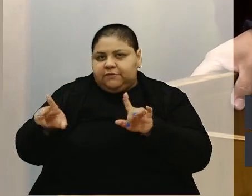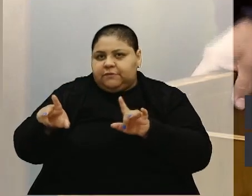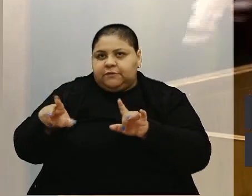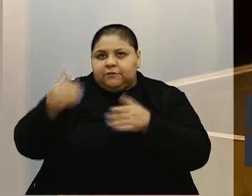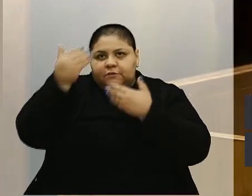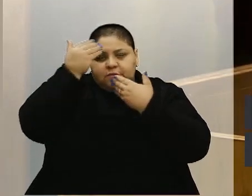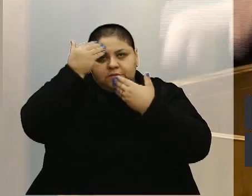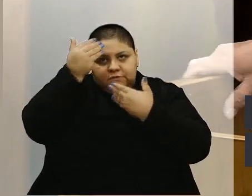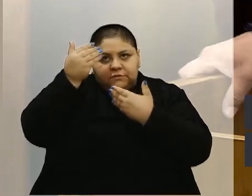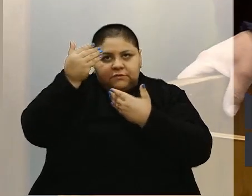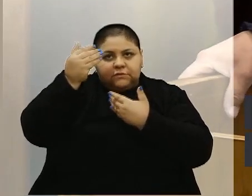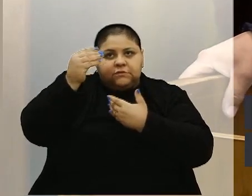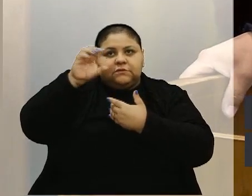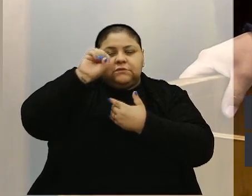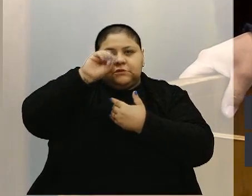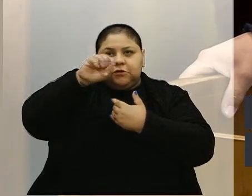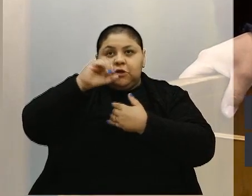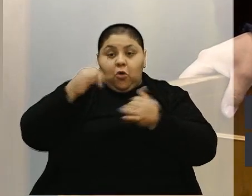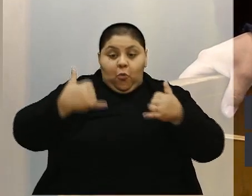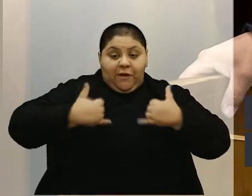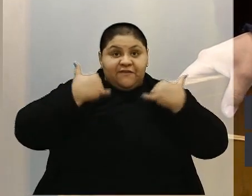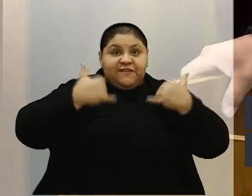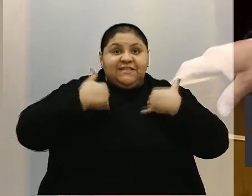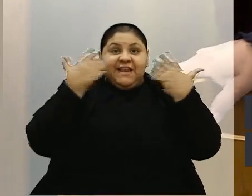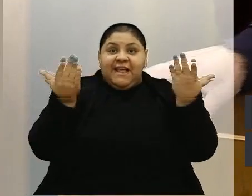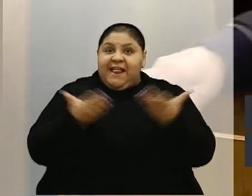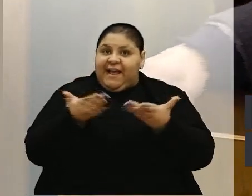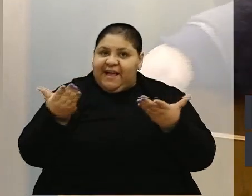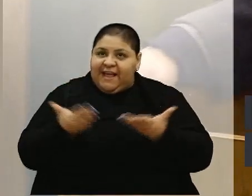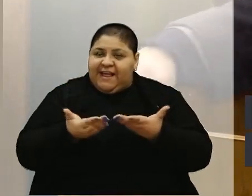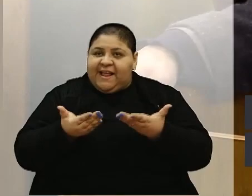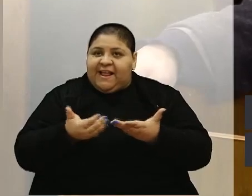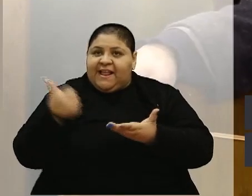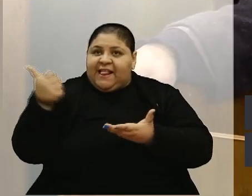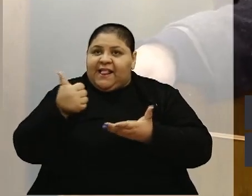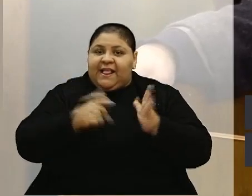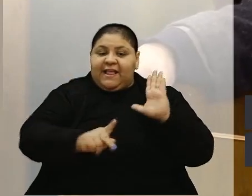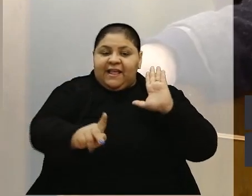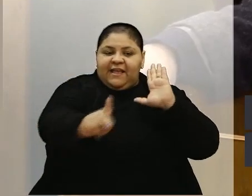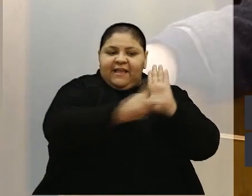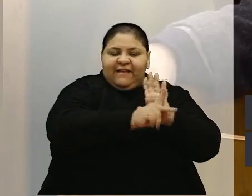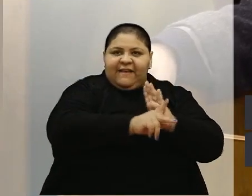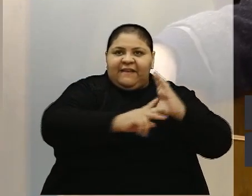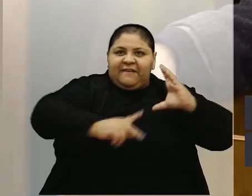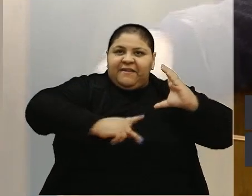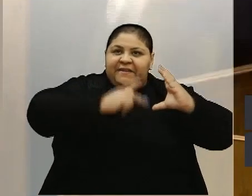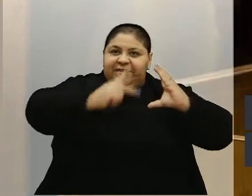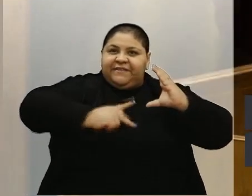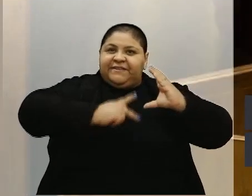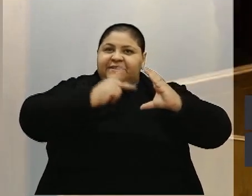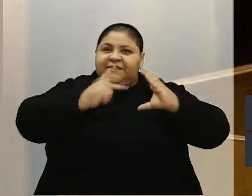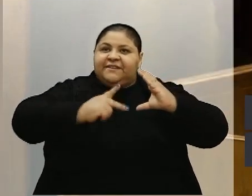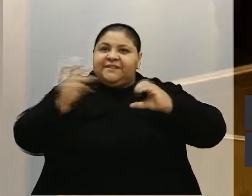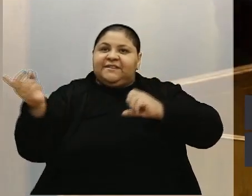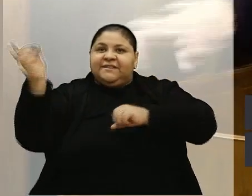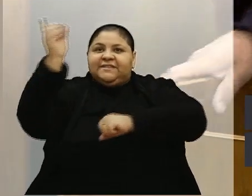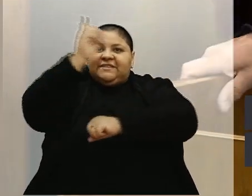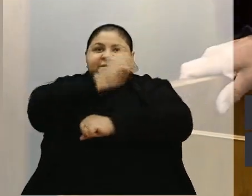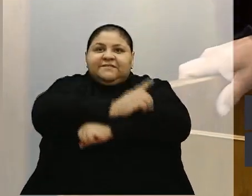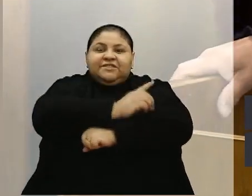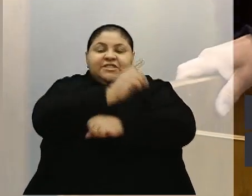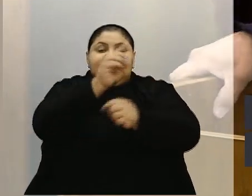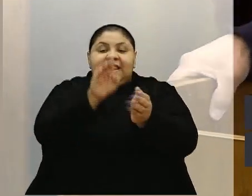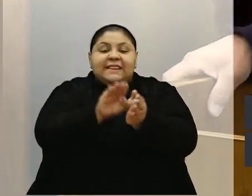Obrigado, Fiuza, o aniversariante de hoje. Colocou meu primeiro projeto na Câmara de Vereadores, o Dia da Bíblia